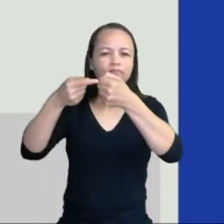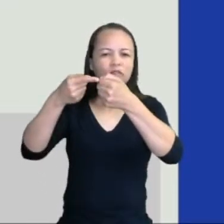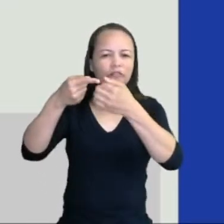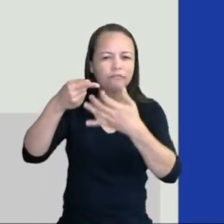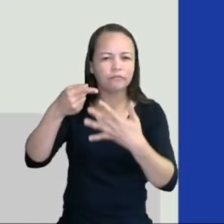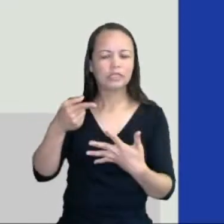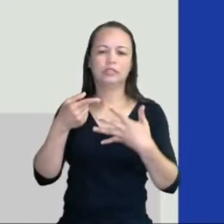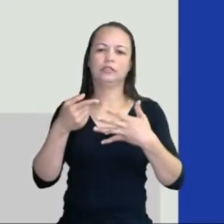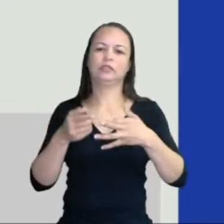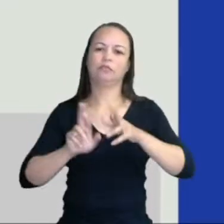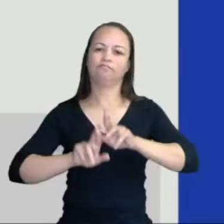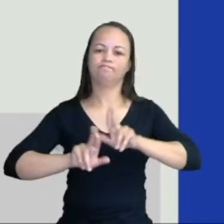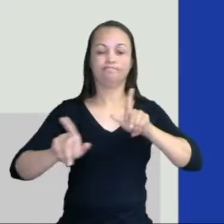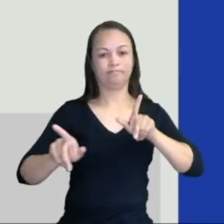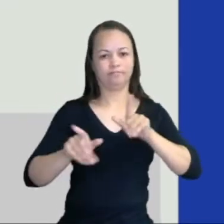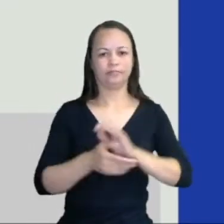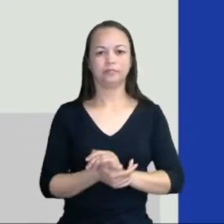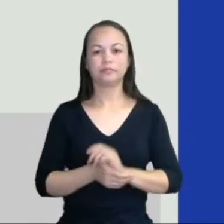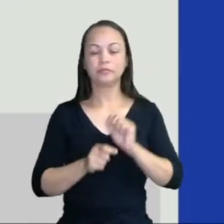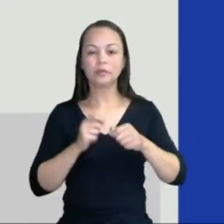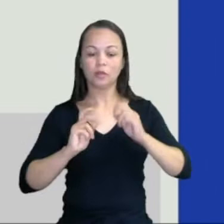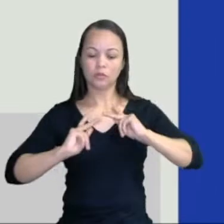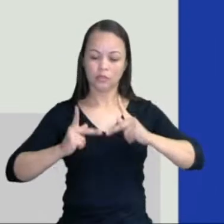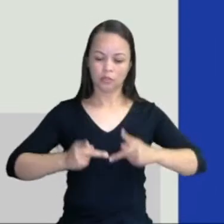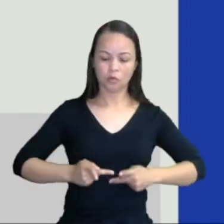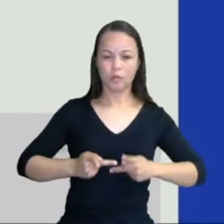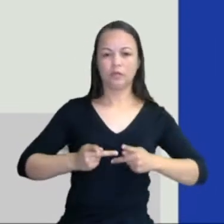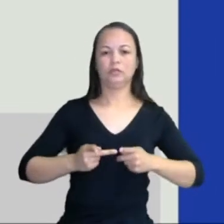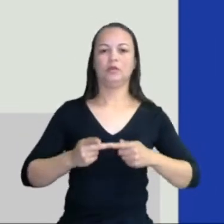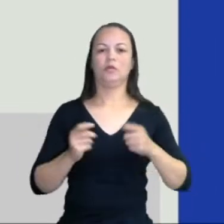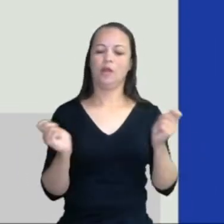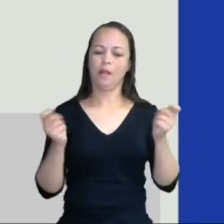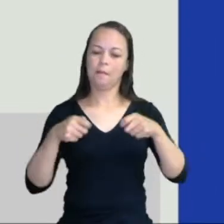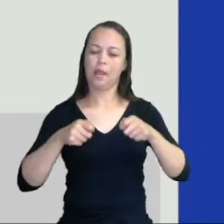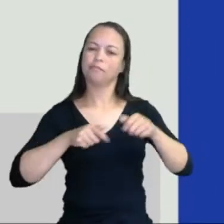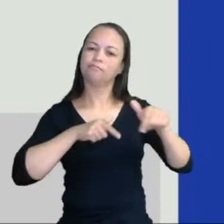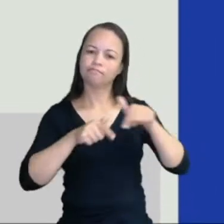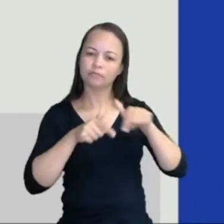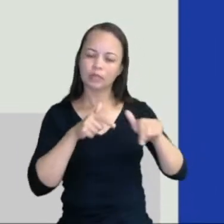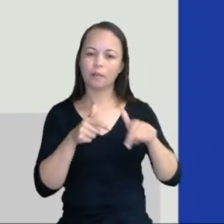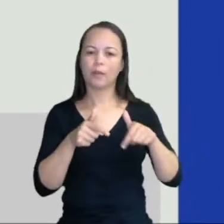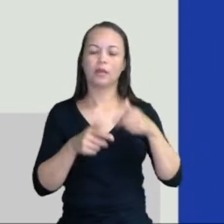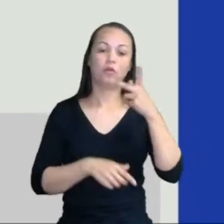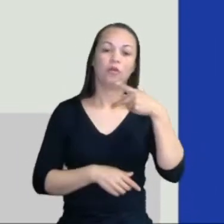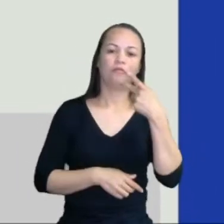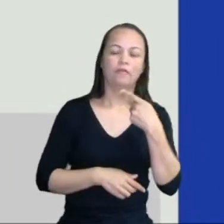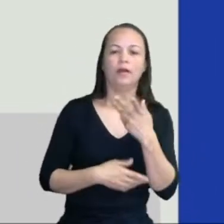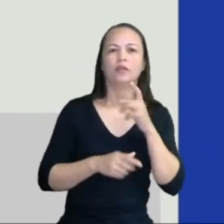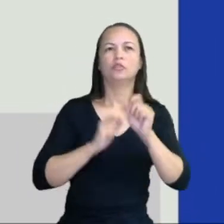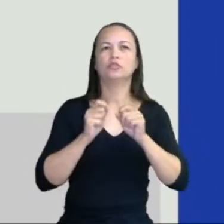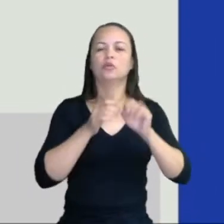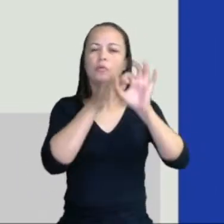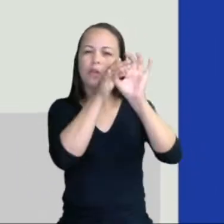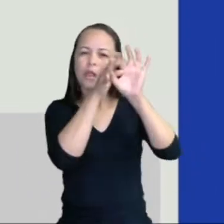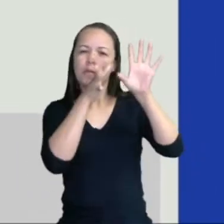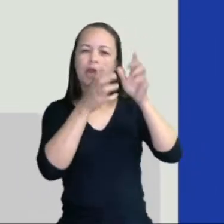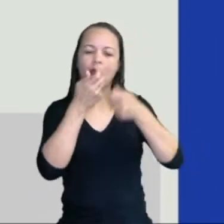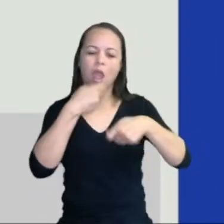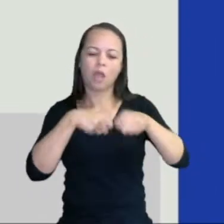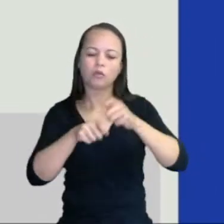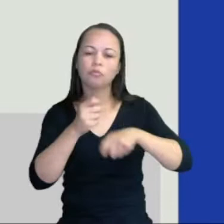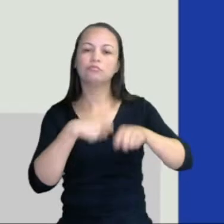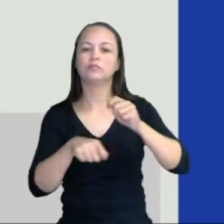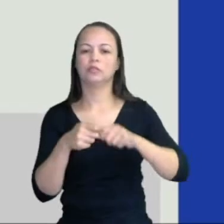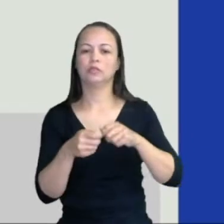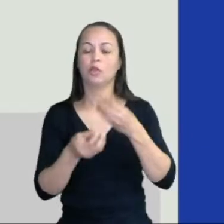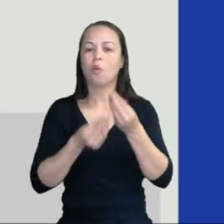que todos os seres humanos são dotados de capacidade para o trabalho, eu estou falando sobretudo do liberalismo econômico, de